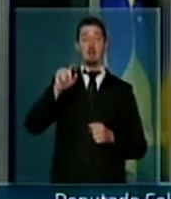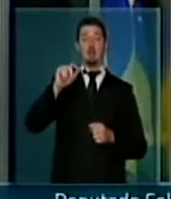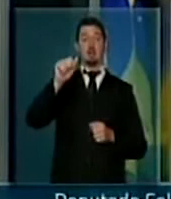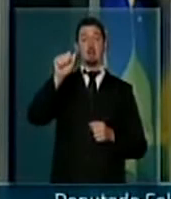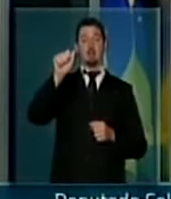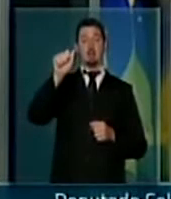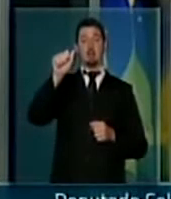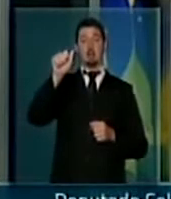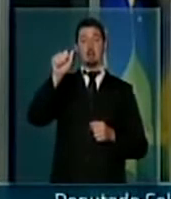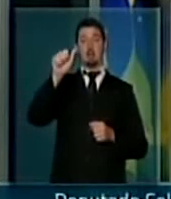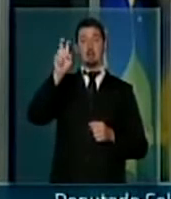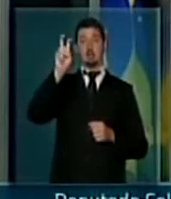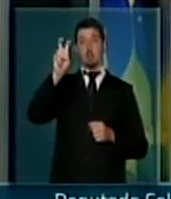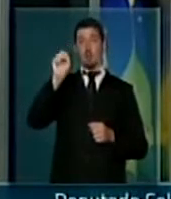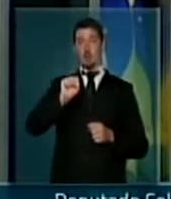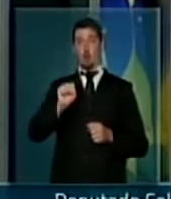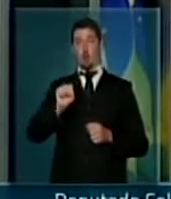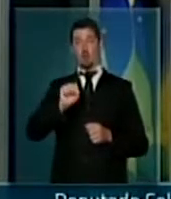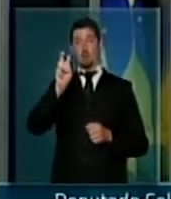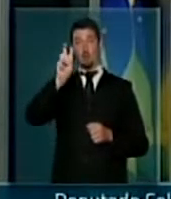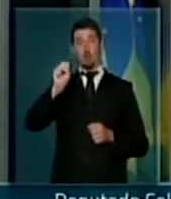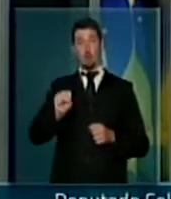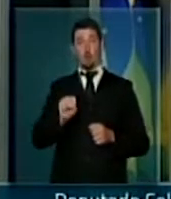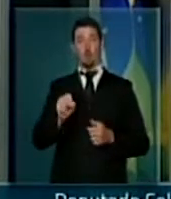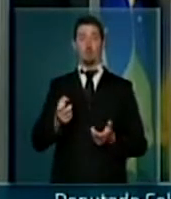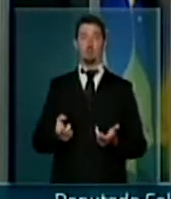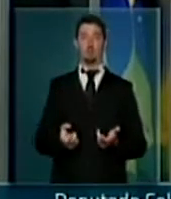58º lugar, em contraste